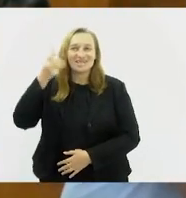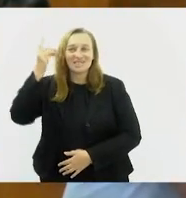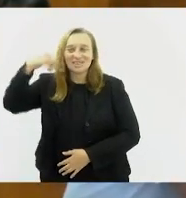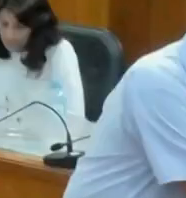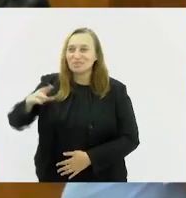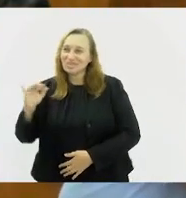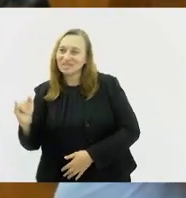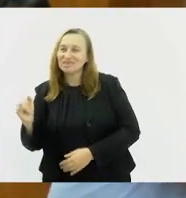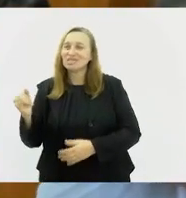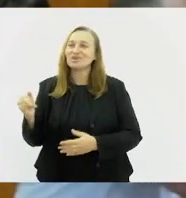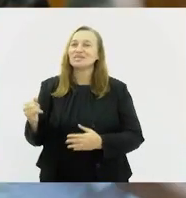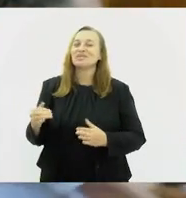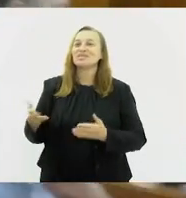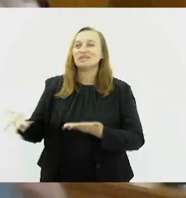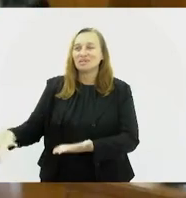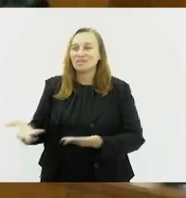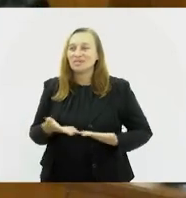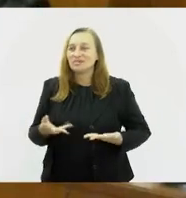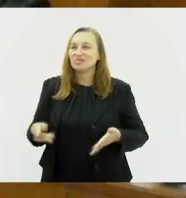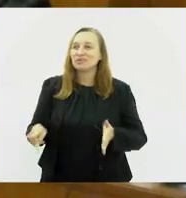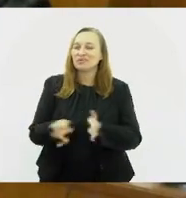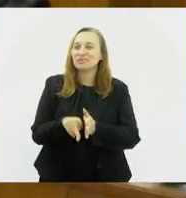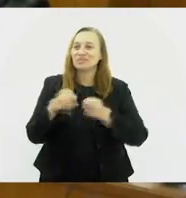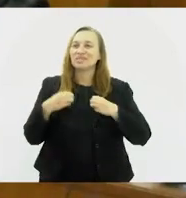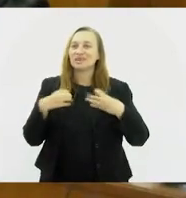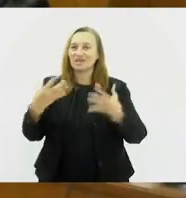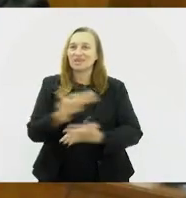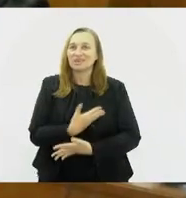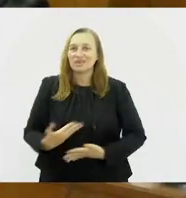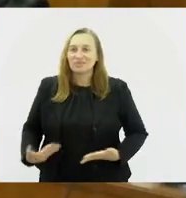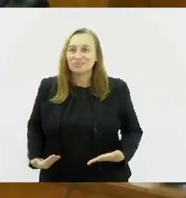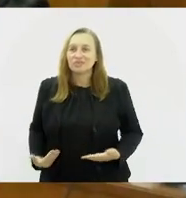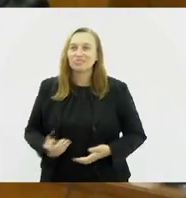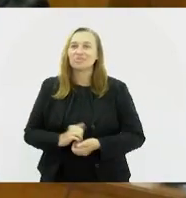convite para fazer parte dessa audiência pública e